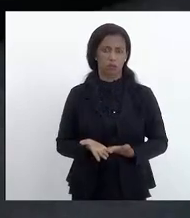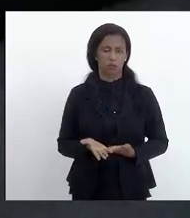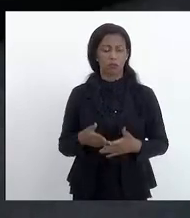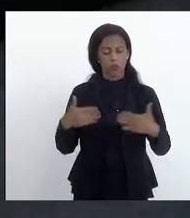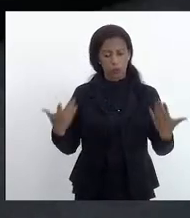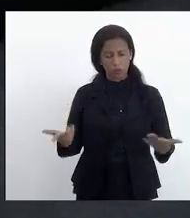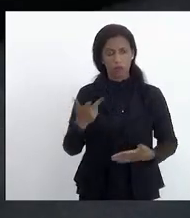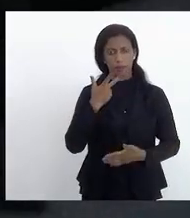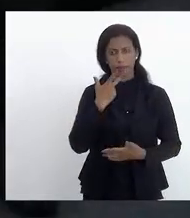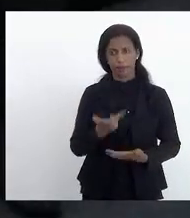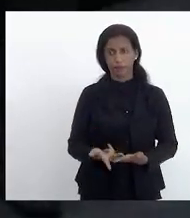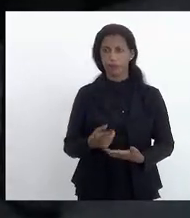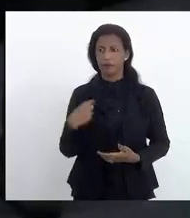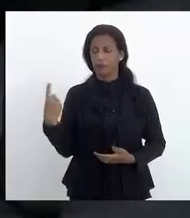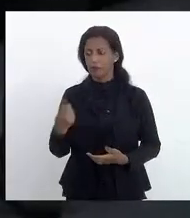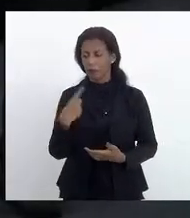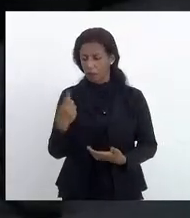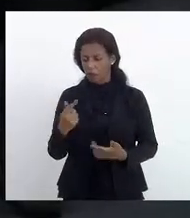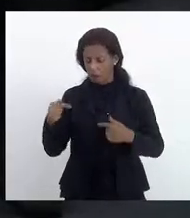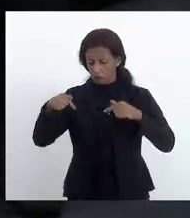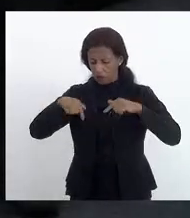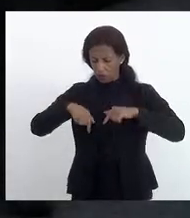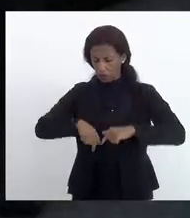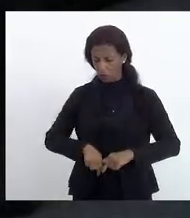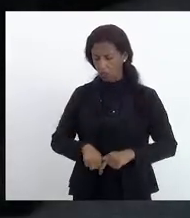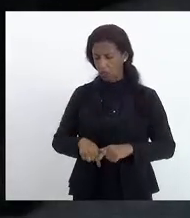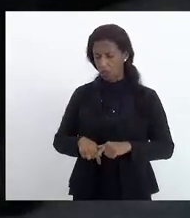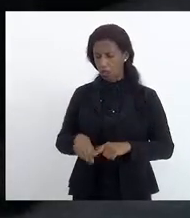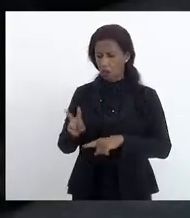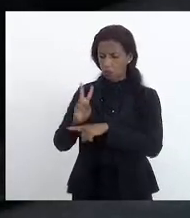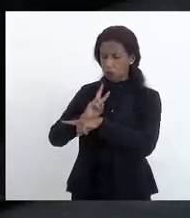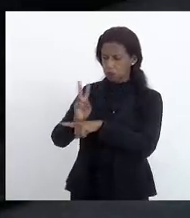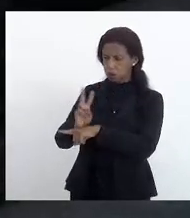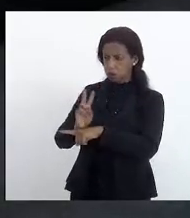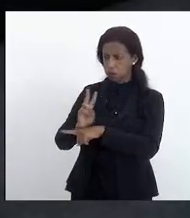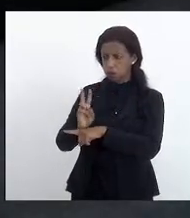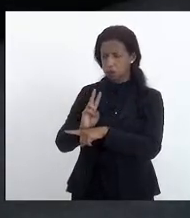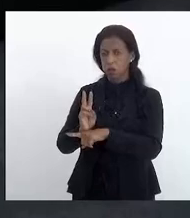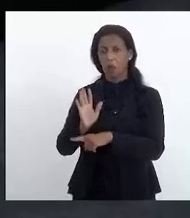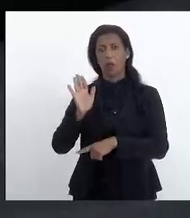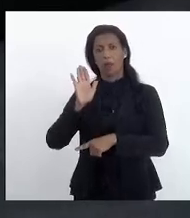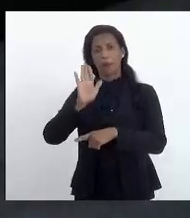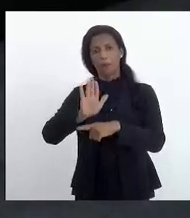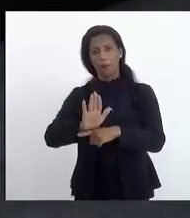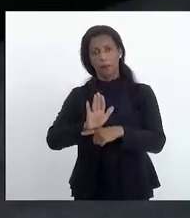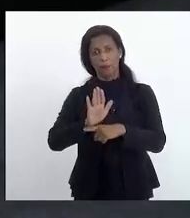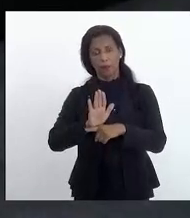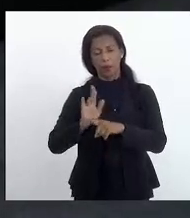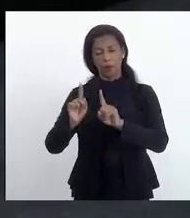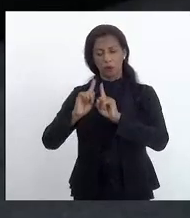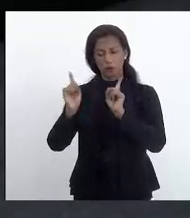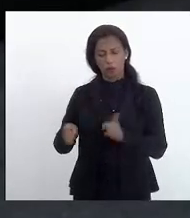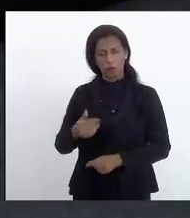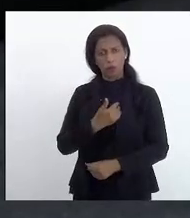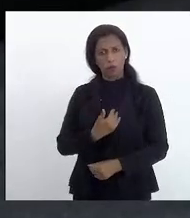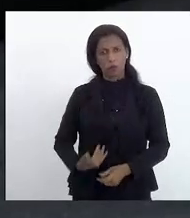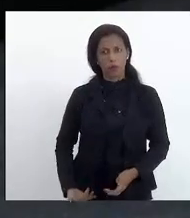dizer que vamos estar aqui em vigilância, em defesa dos servidores